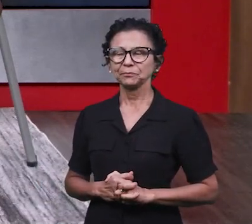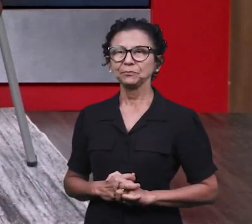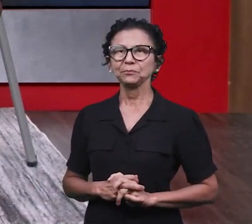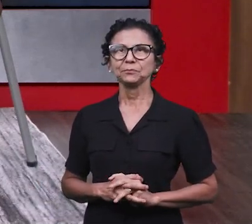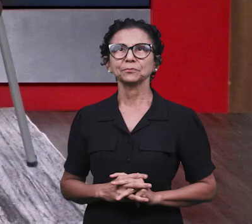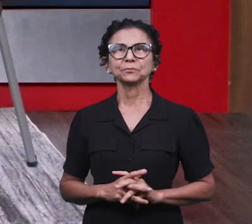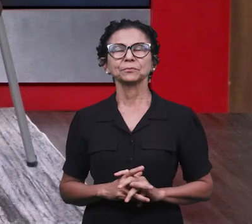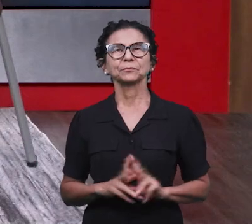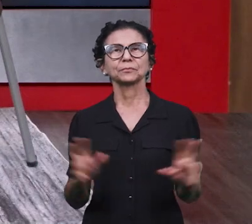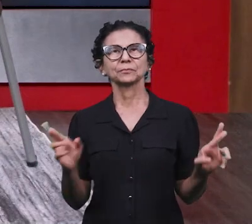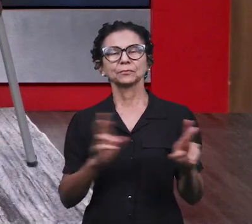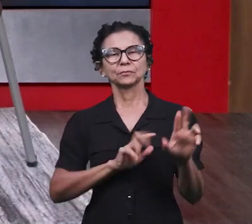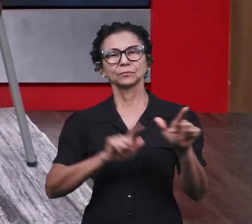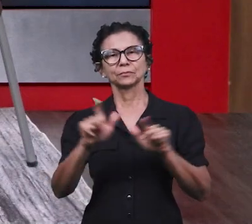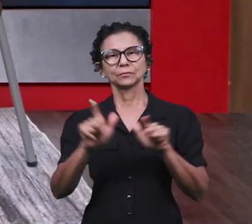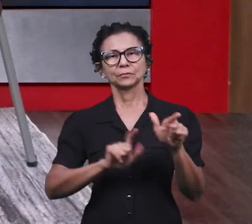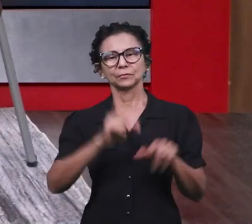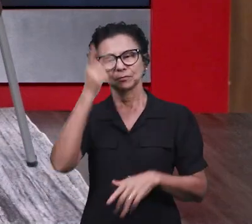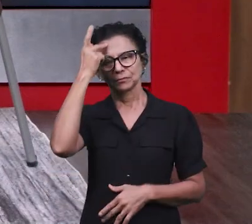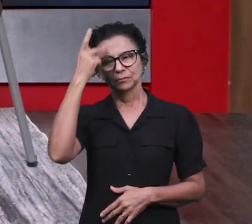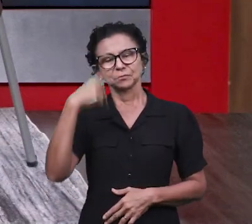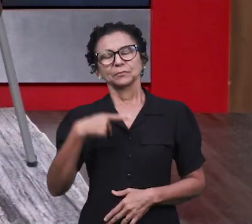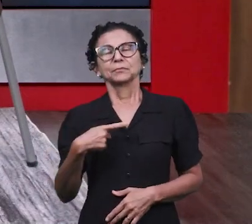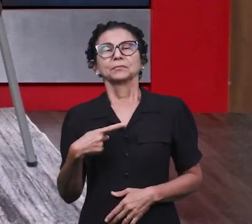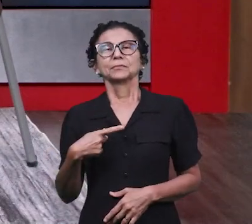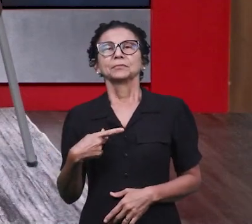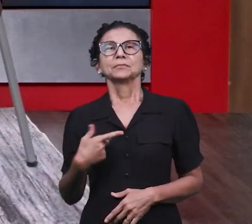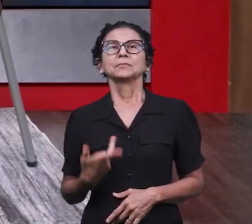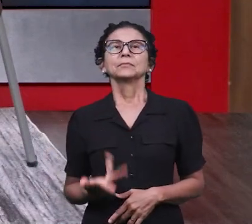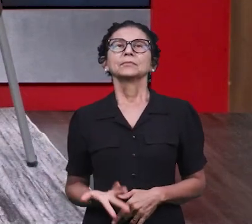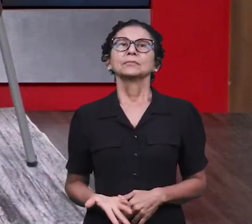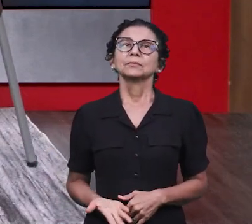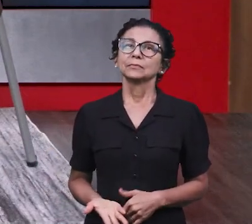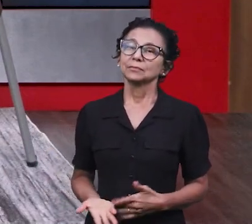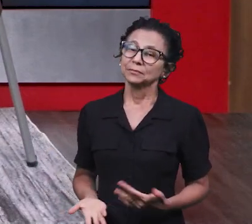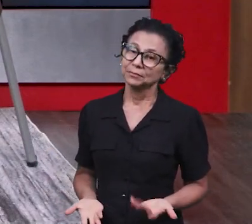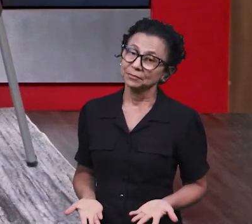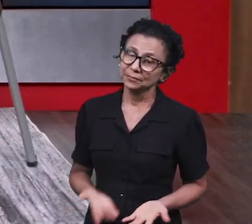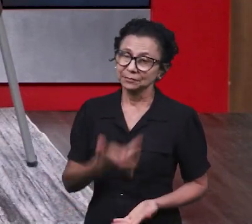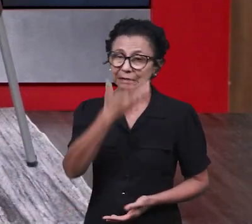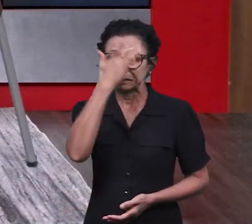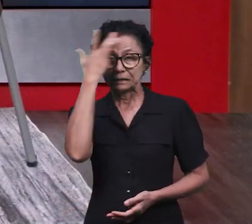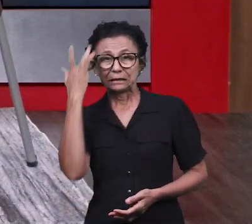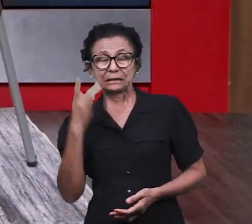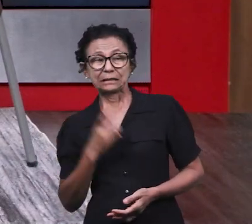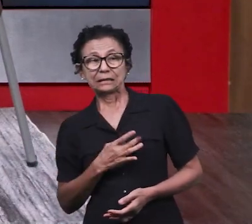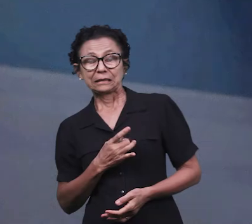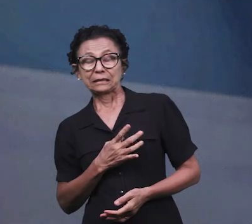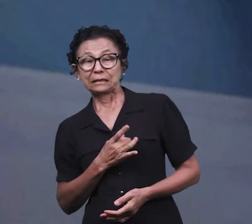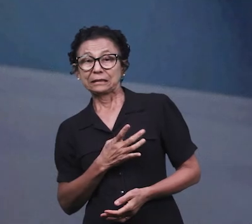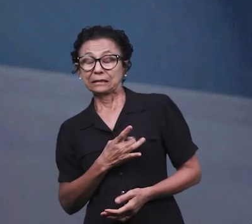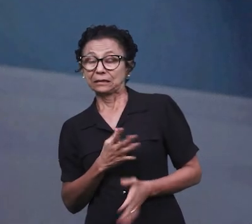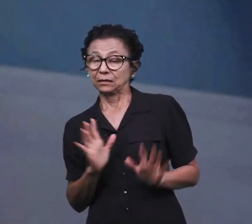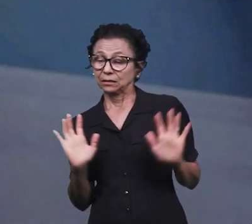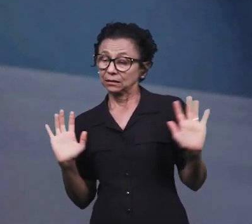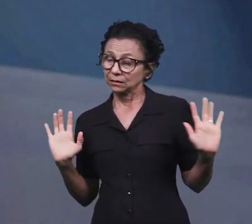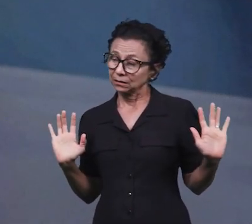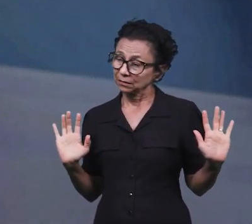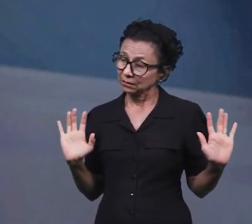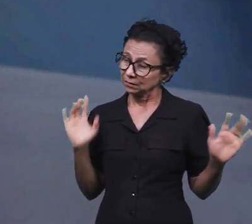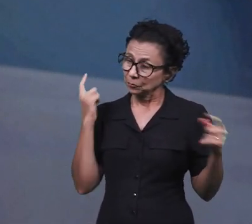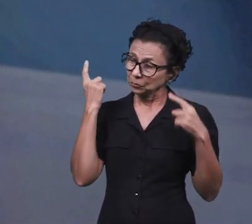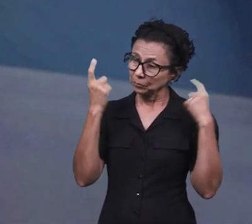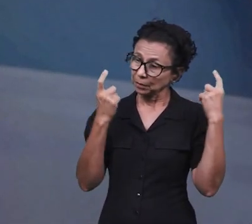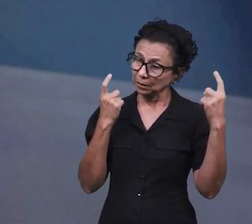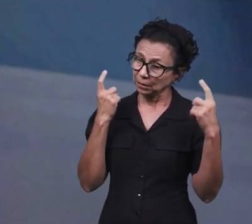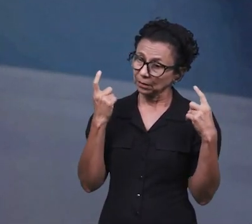seres humanos? Qual é esse impacto? As pessoas têm medo As da pessoas têm medo, artificial, né? Há muita resistência, muita preocupação. É